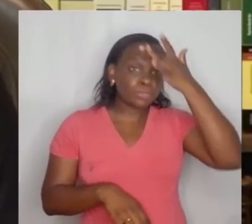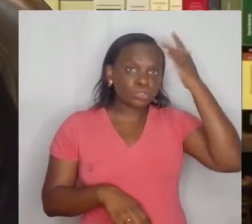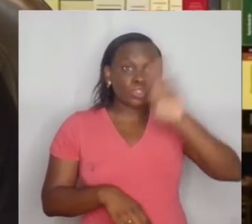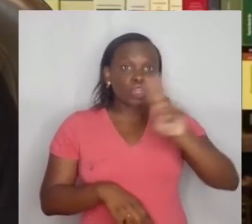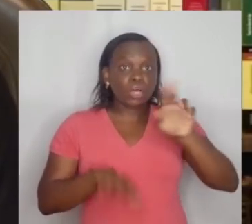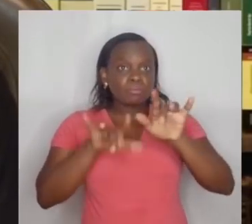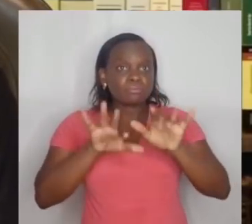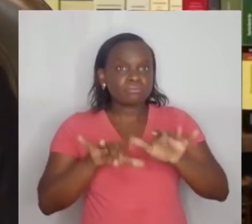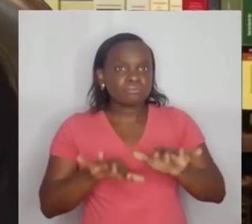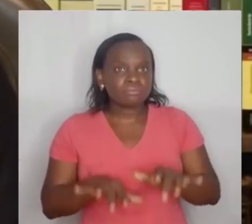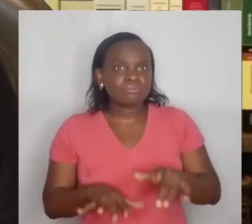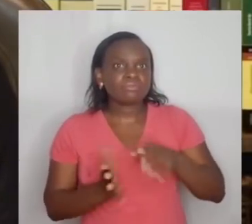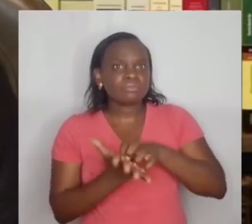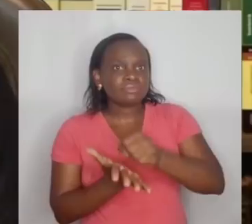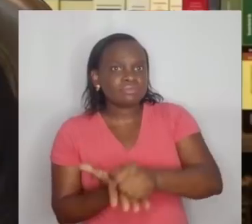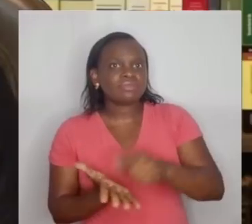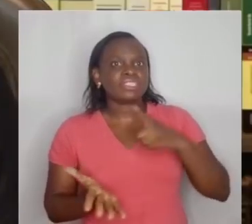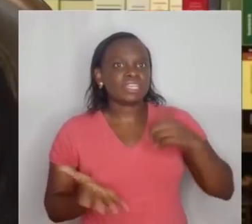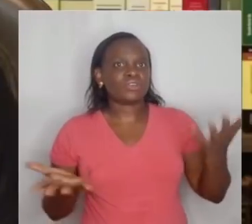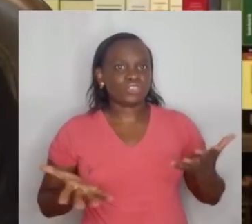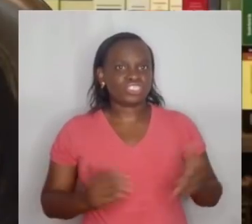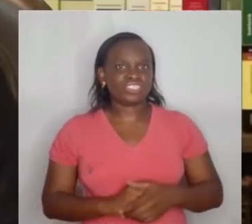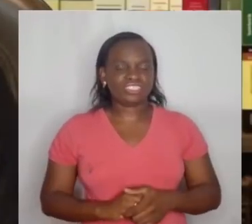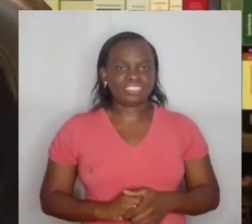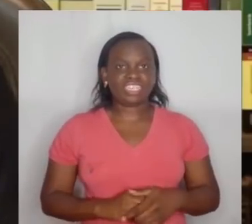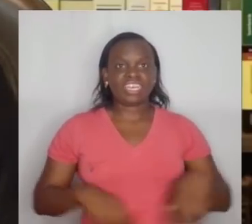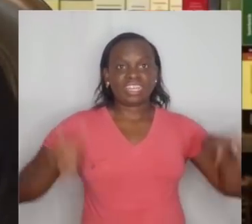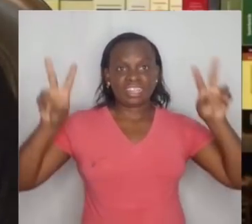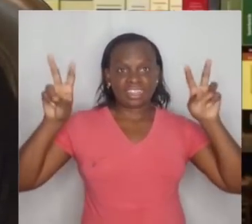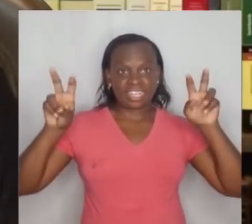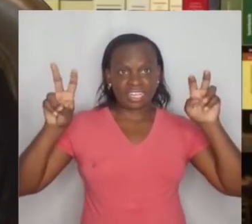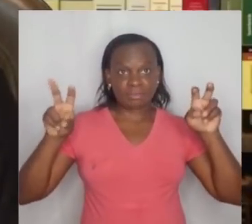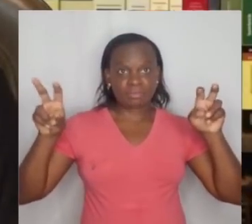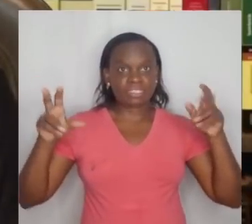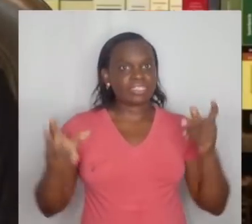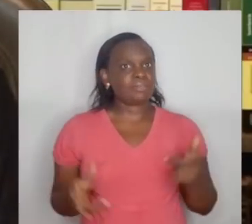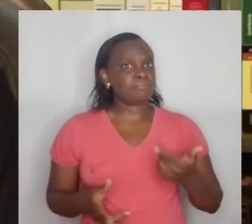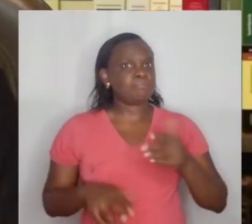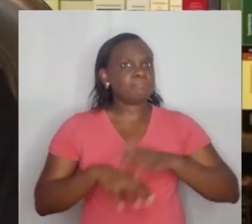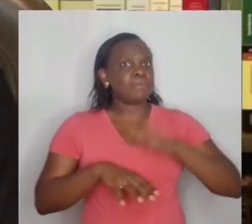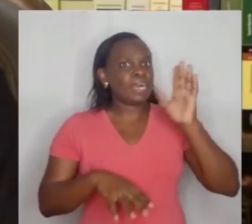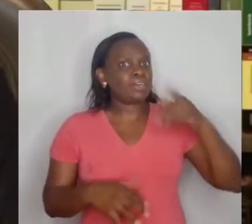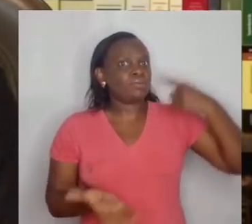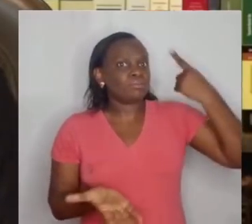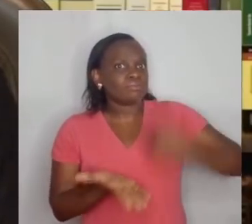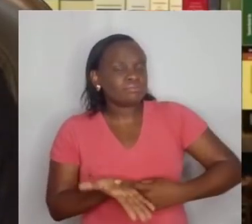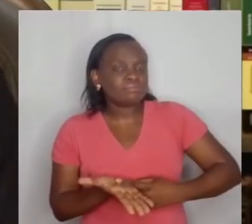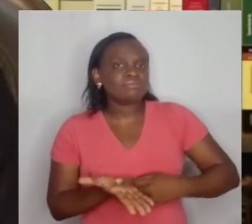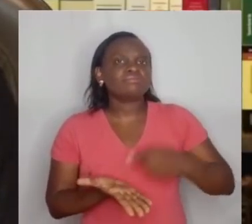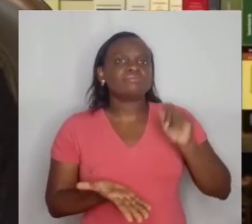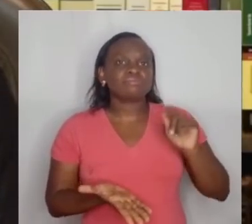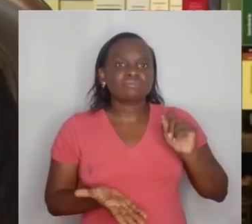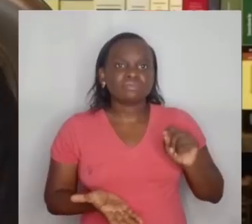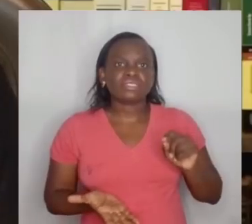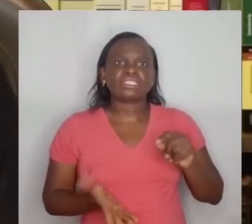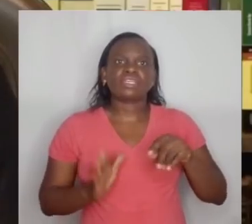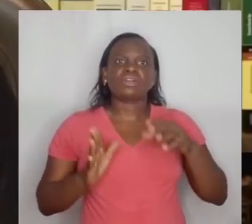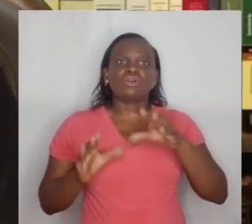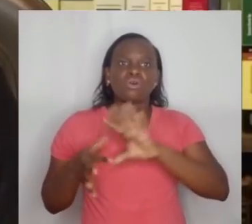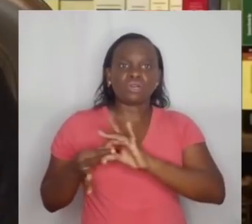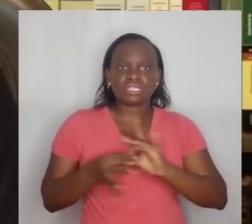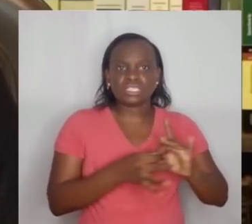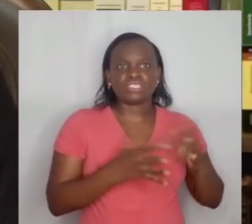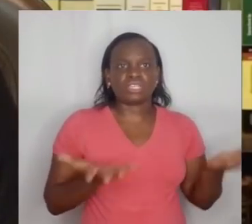800 inscritos que temos hoje no evento. A temática desse evento não poderia ser mais comprometida com